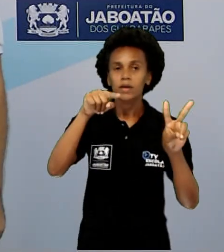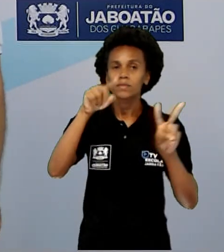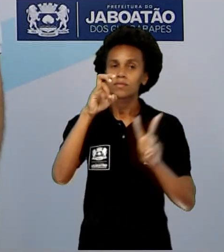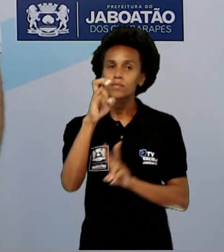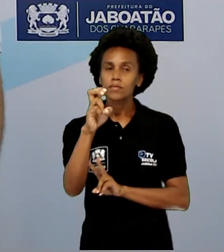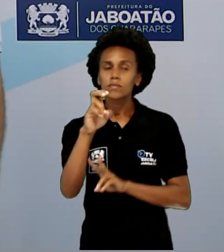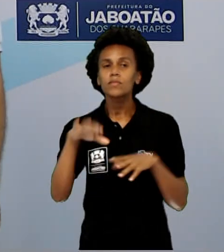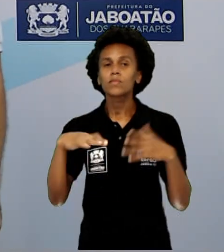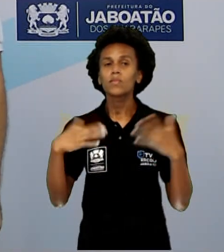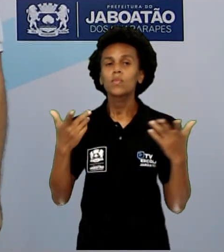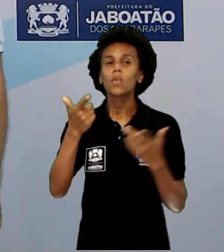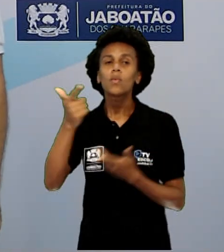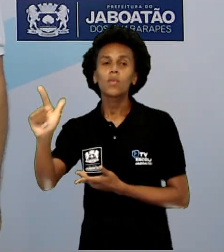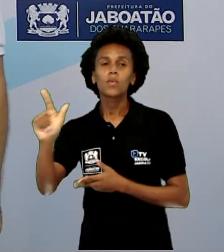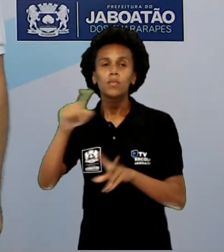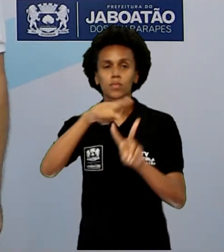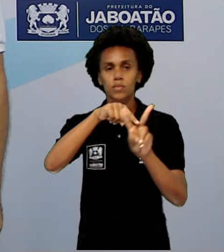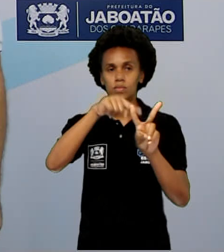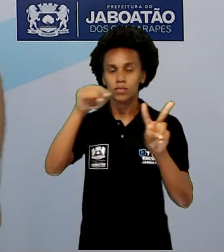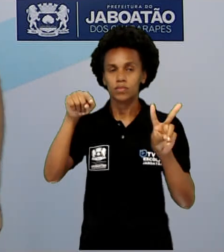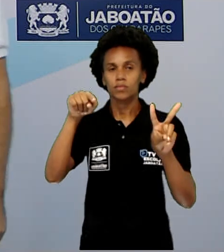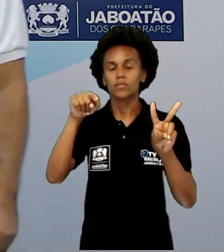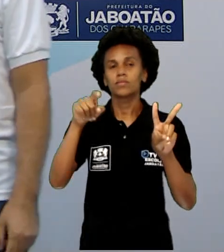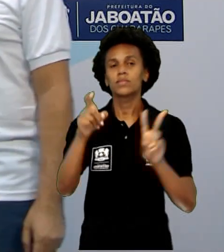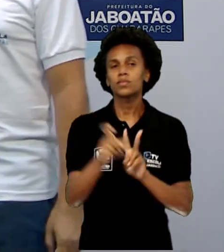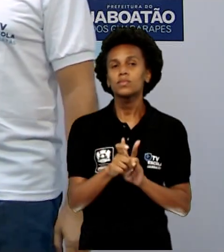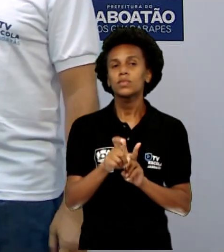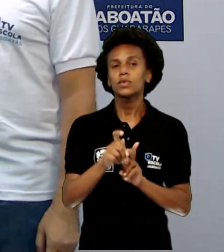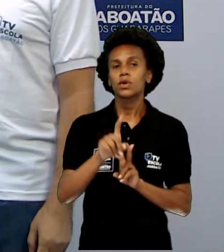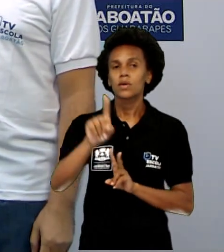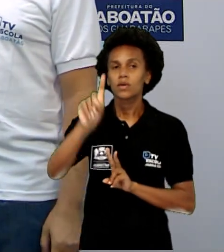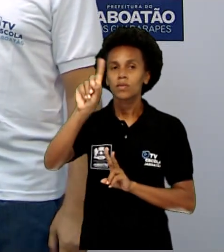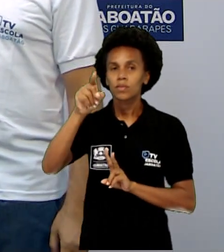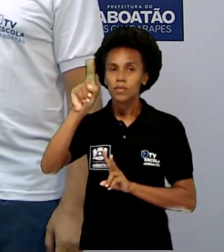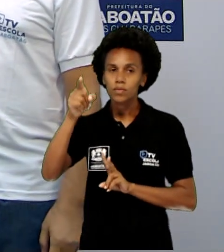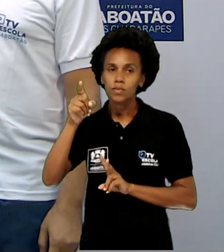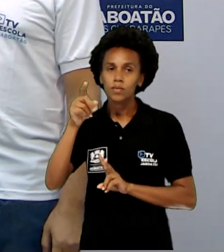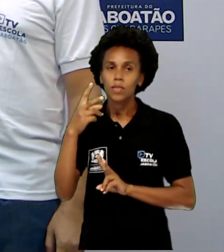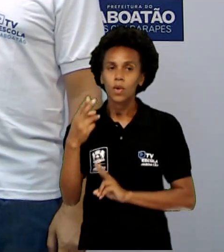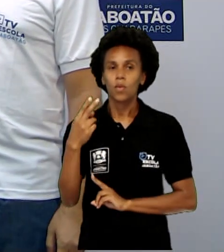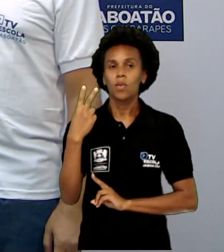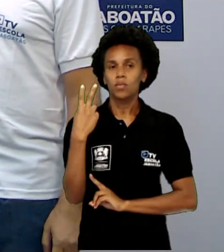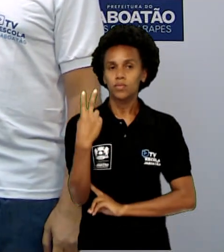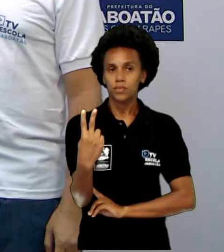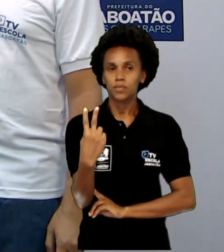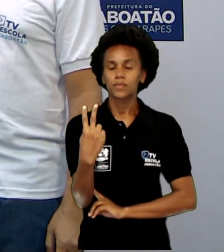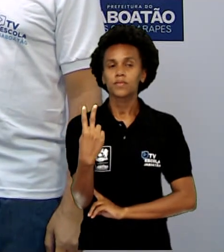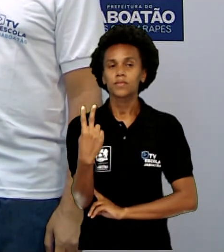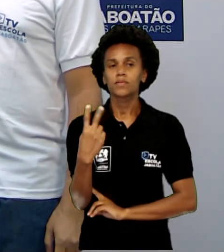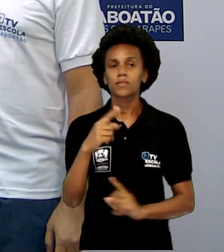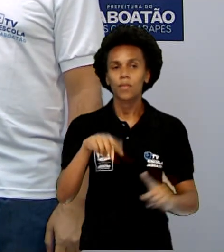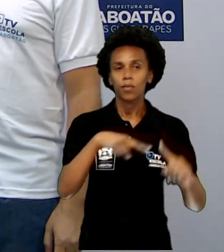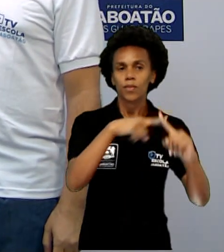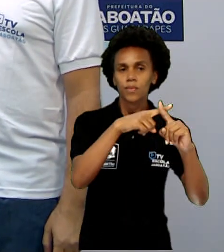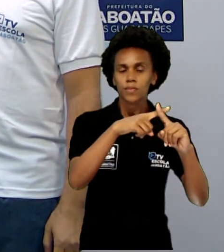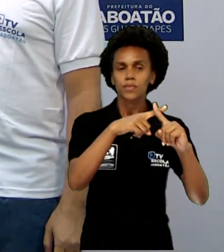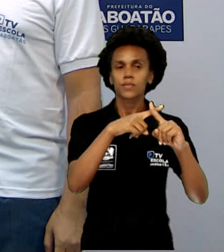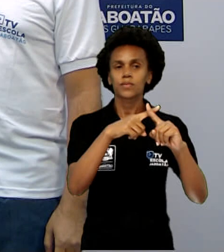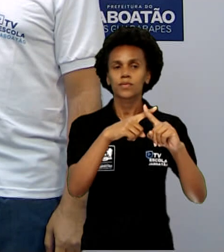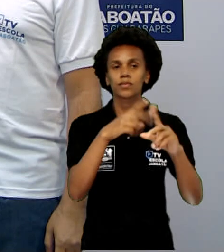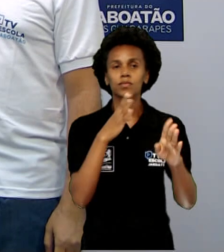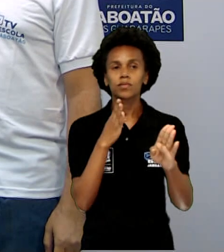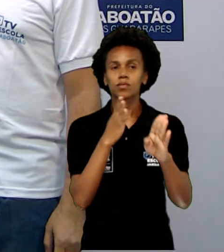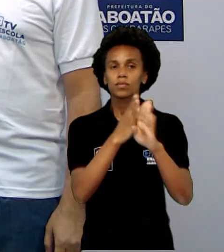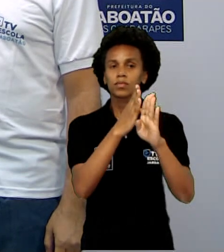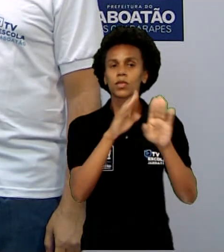ó, o x do L igual a 2. Aí fazendo essa multiplicação, eu encontro a